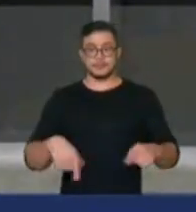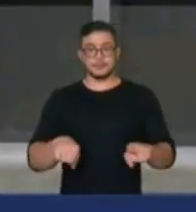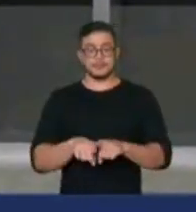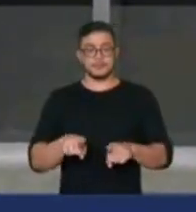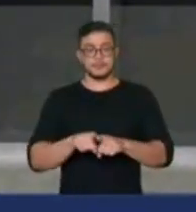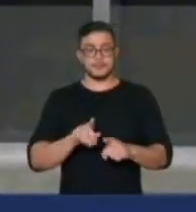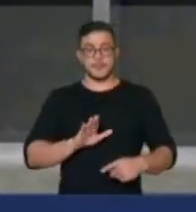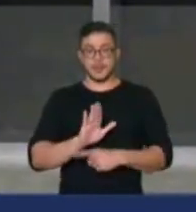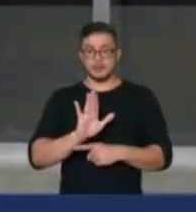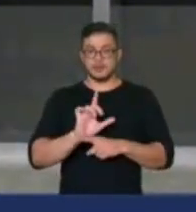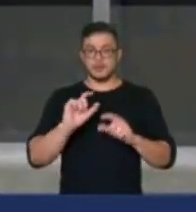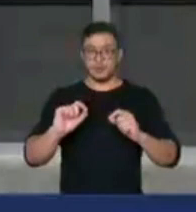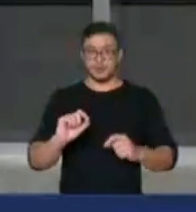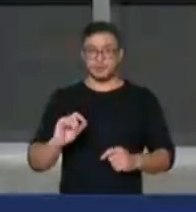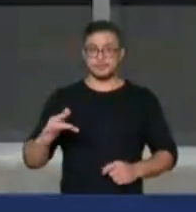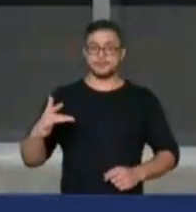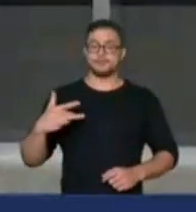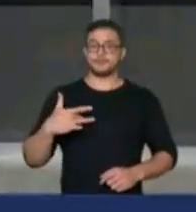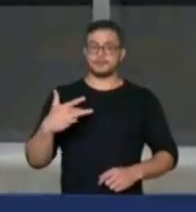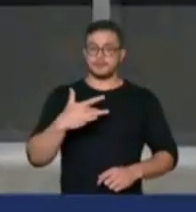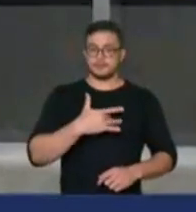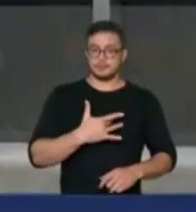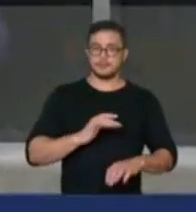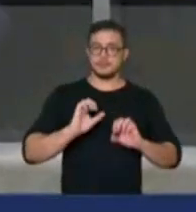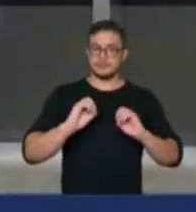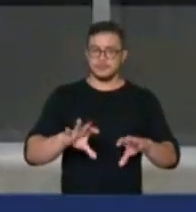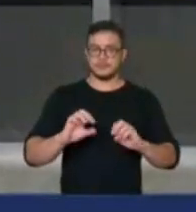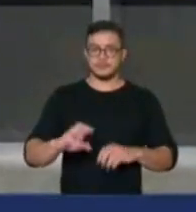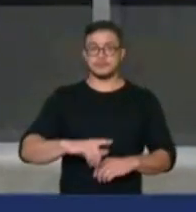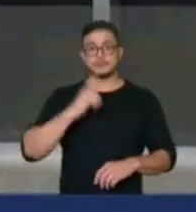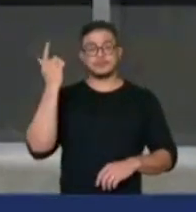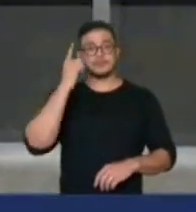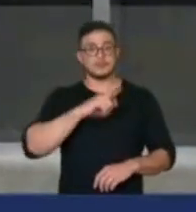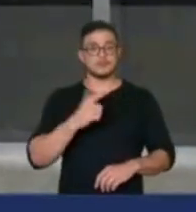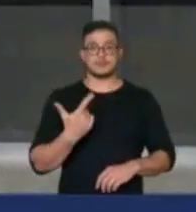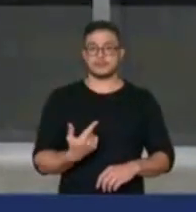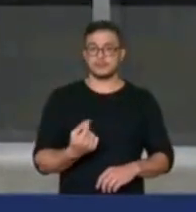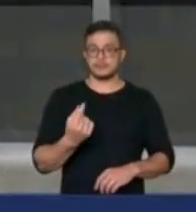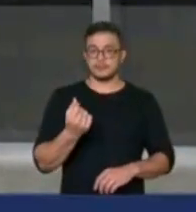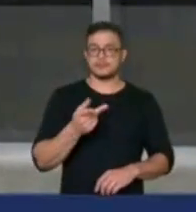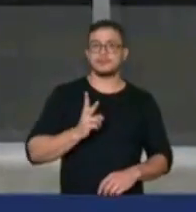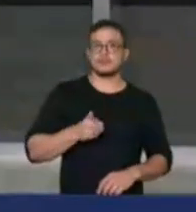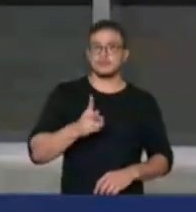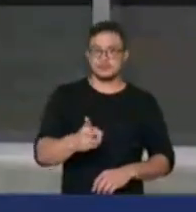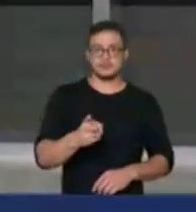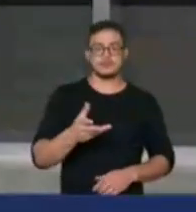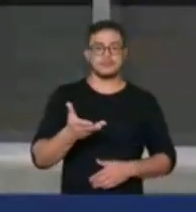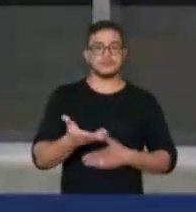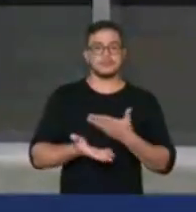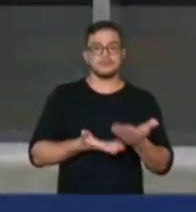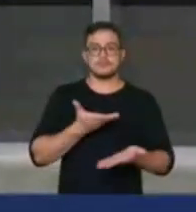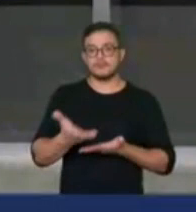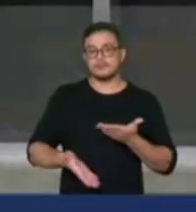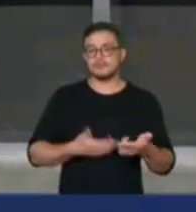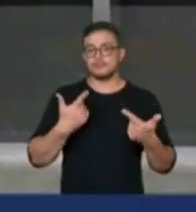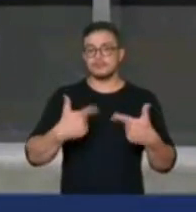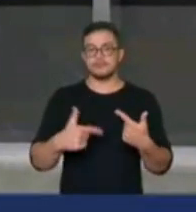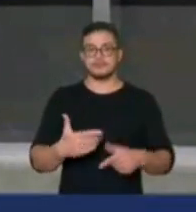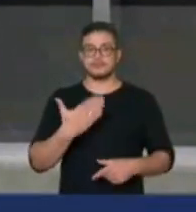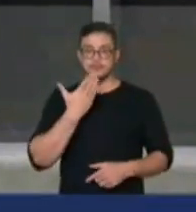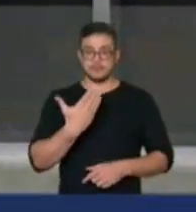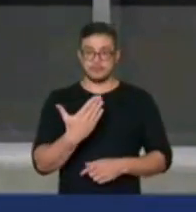tenham recursos para continuar funcionando, para continuar atendendo o povo brasileiro, para que não